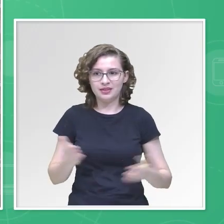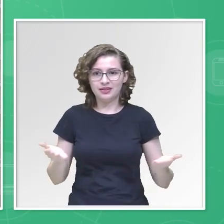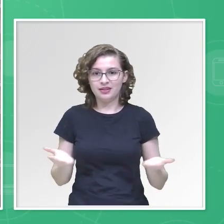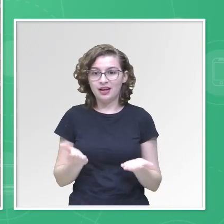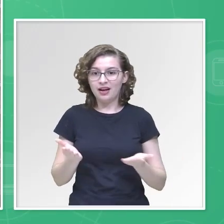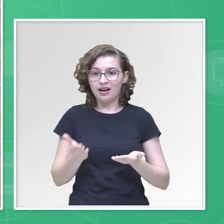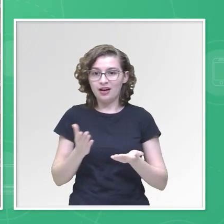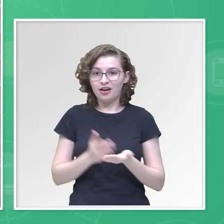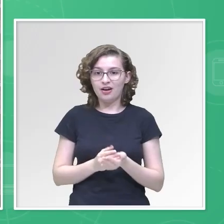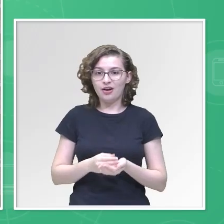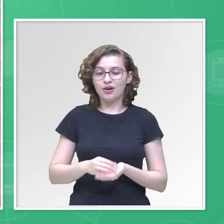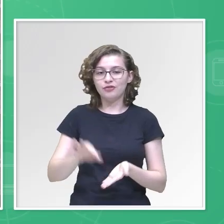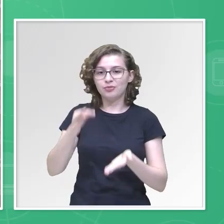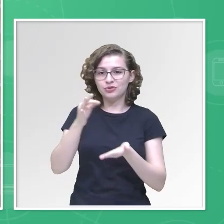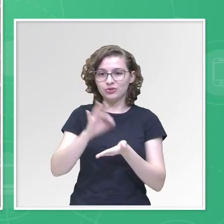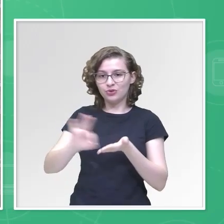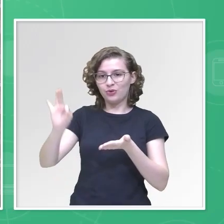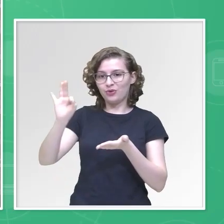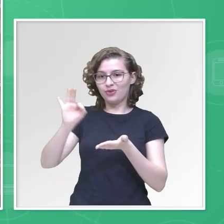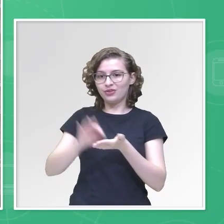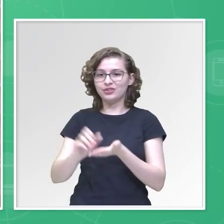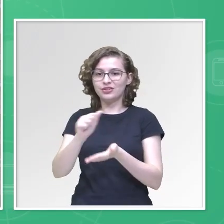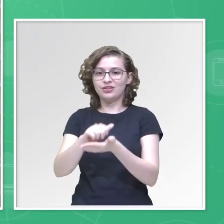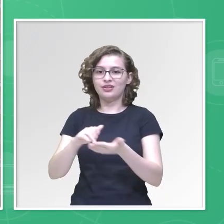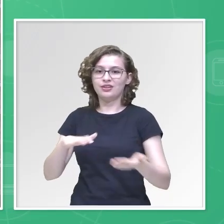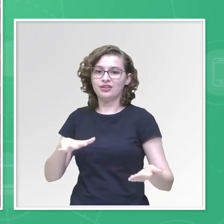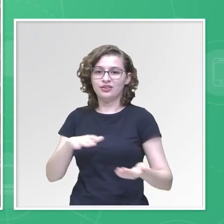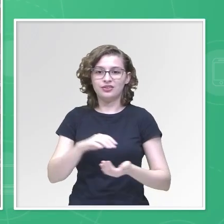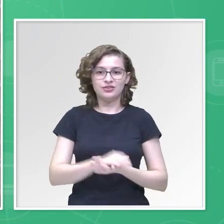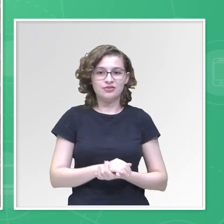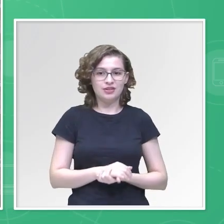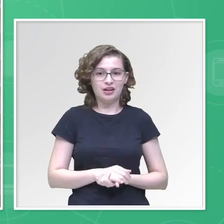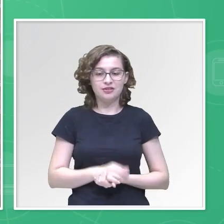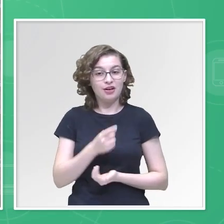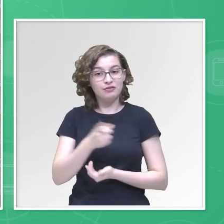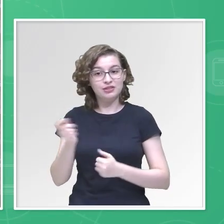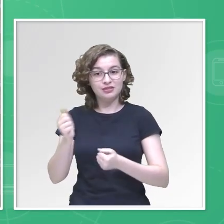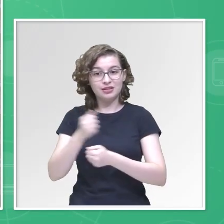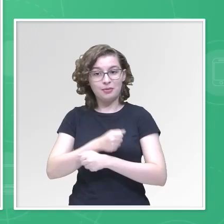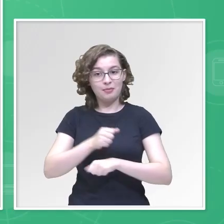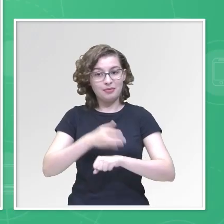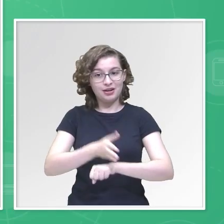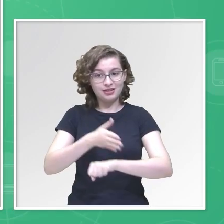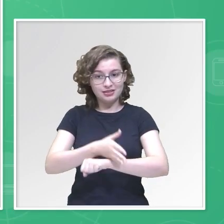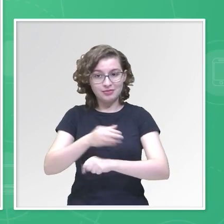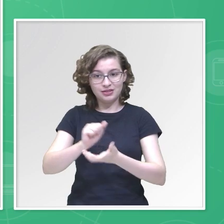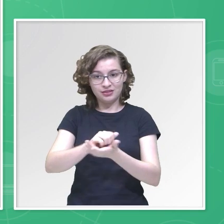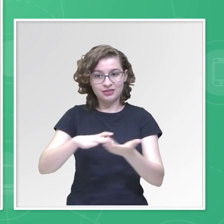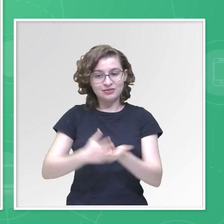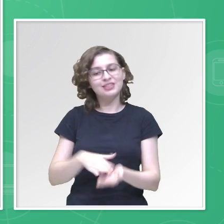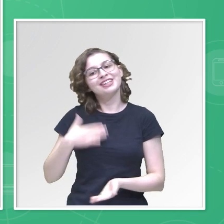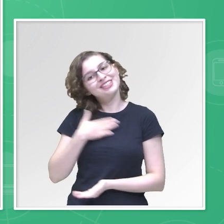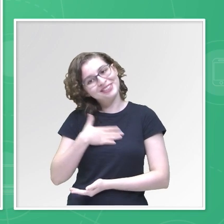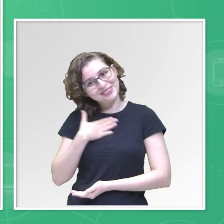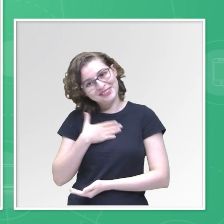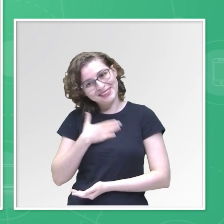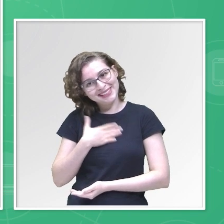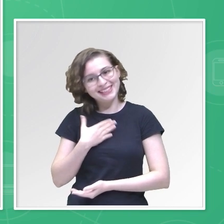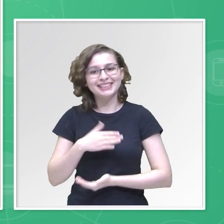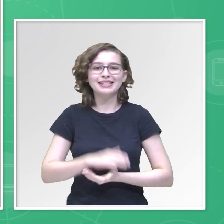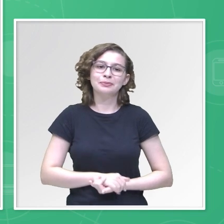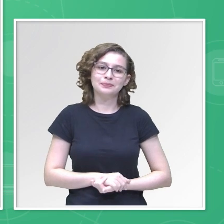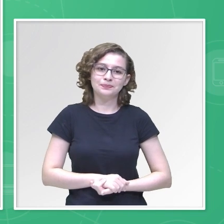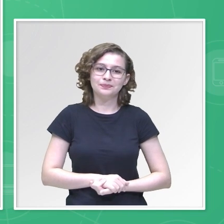é isso vamos conferir Agora você que participou fico muito feliz então Vamos lá gente vamos ler Olha aí